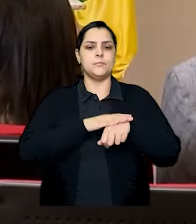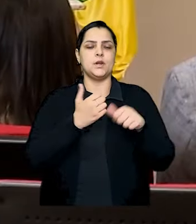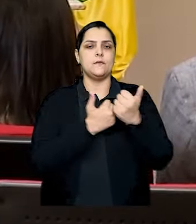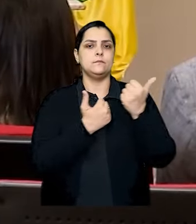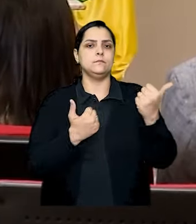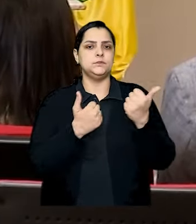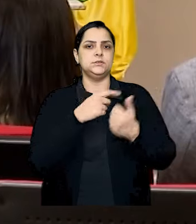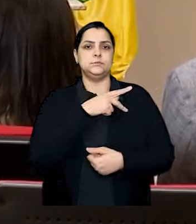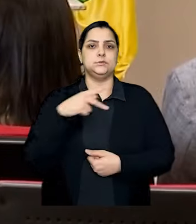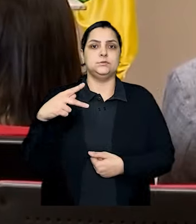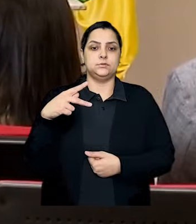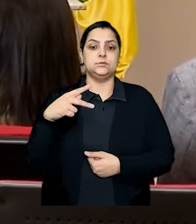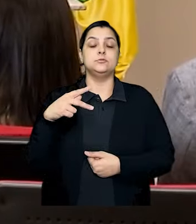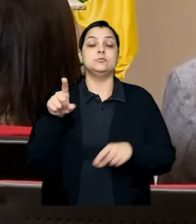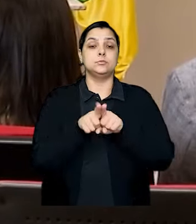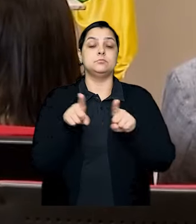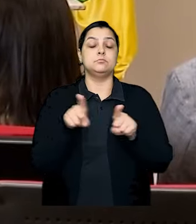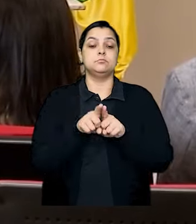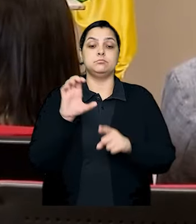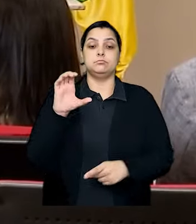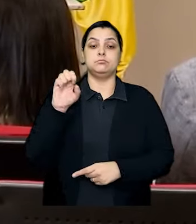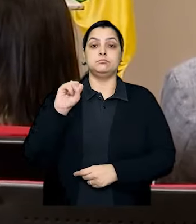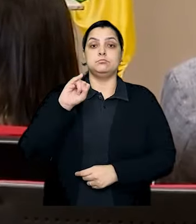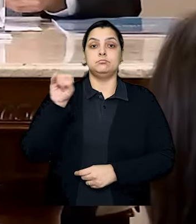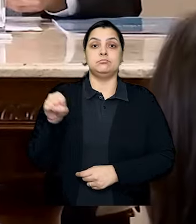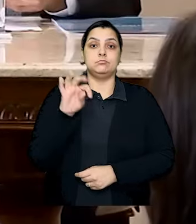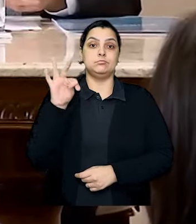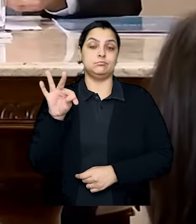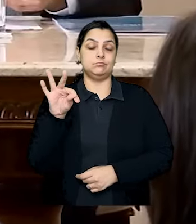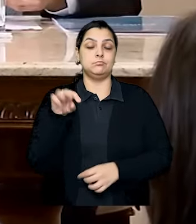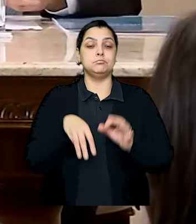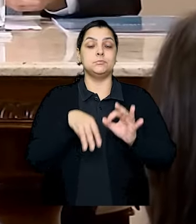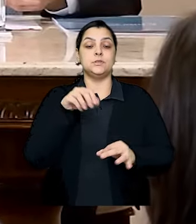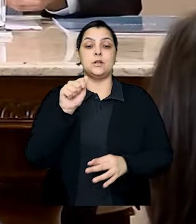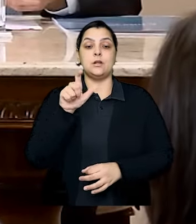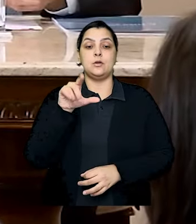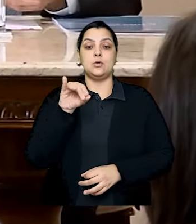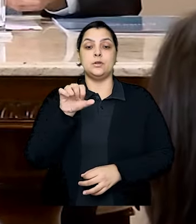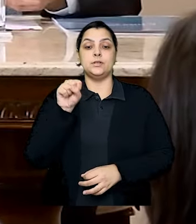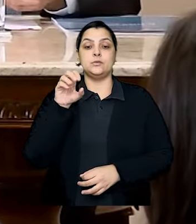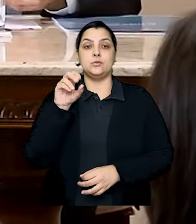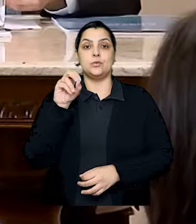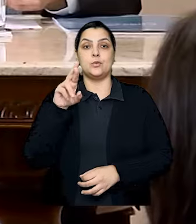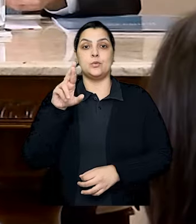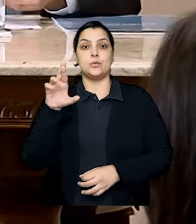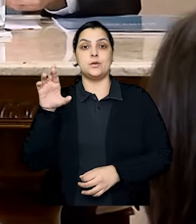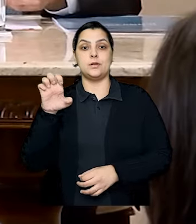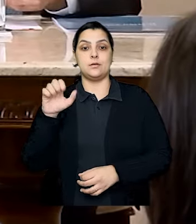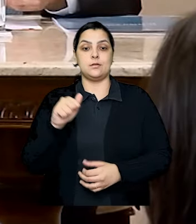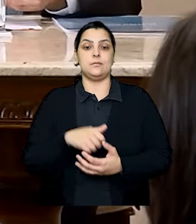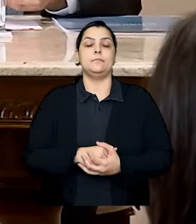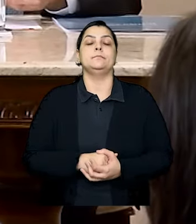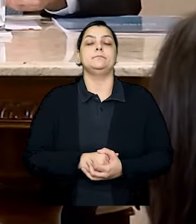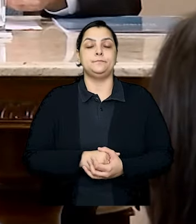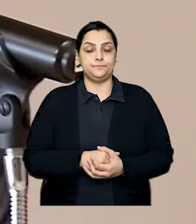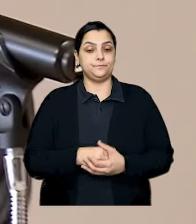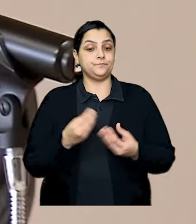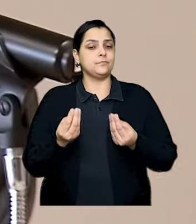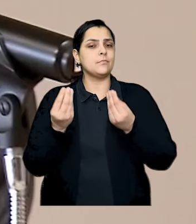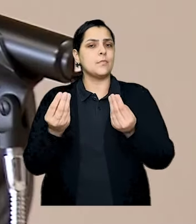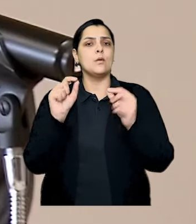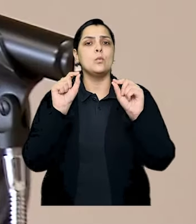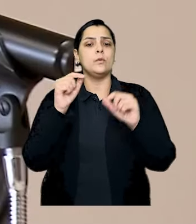conduzida pelo vice presidente do TST e do Conselho superior da Justiça do Trabalho Ministro Aluísio Correa da Veiga ele destacou